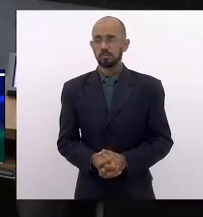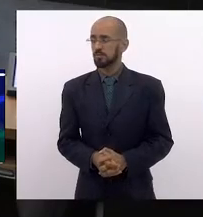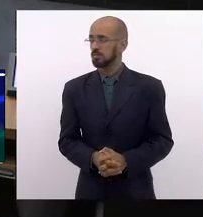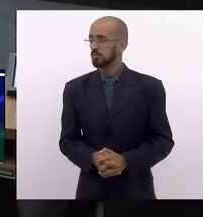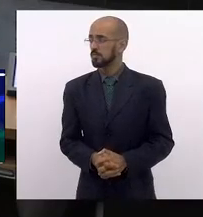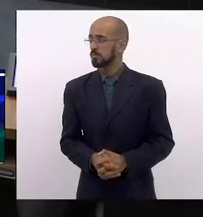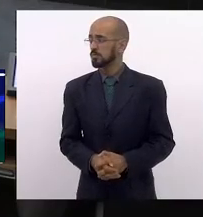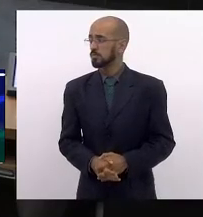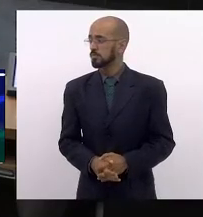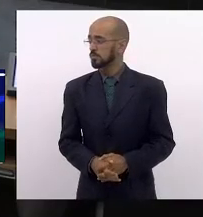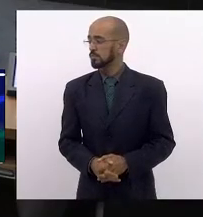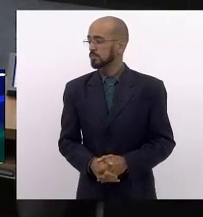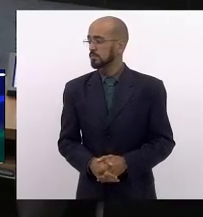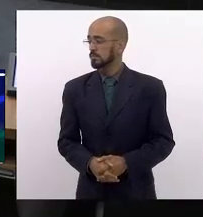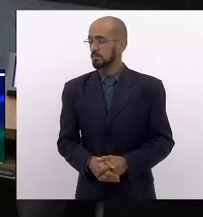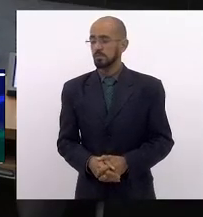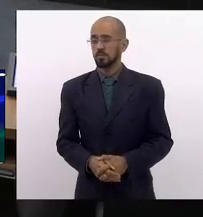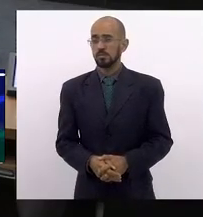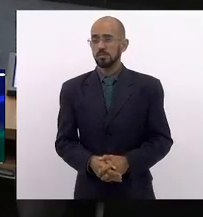o